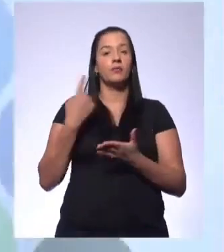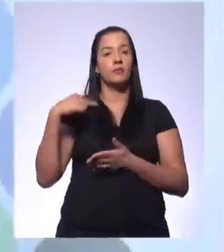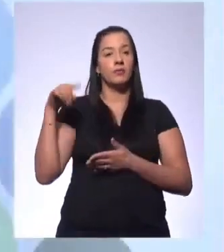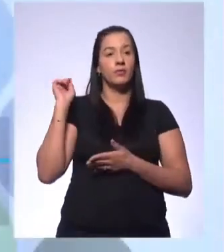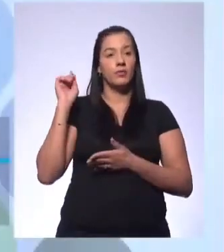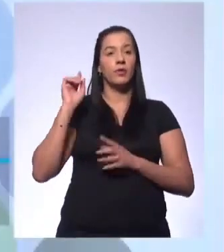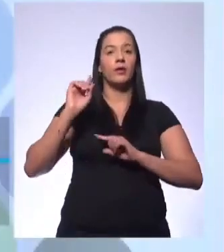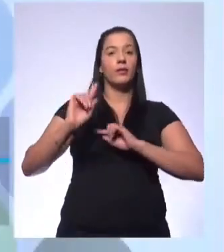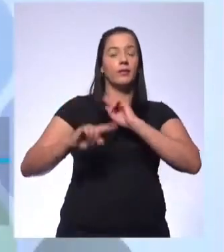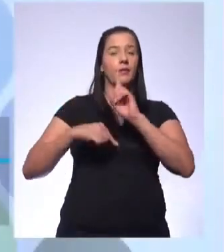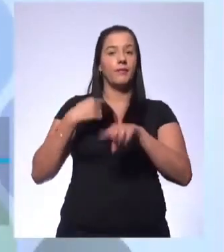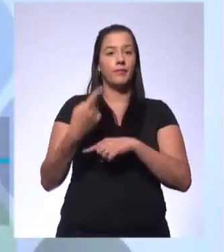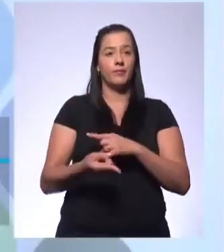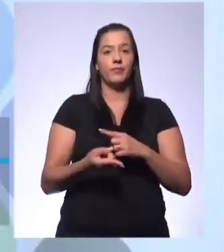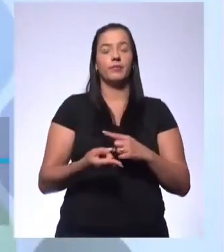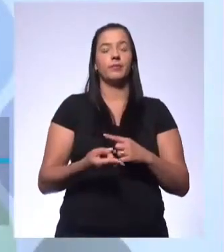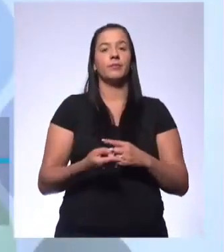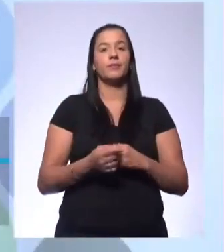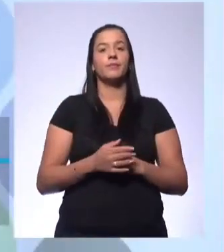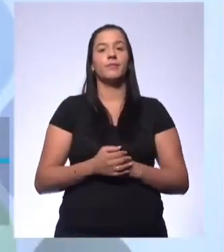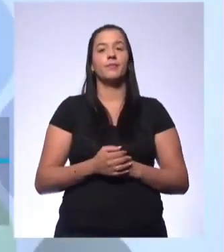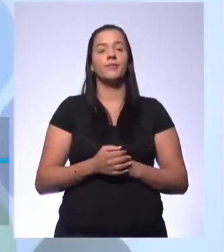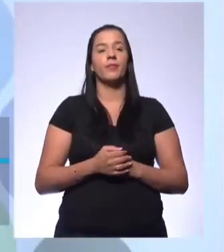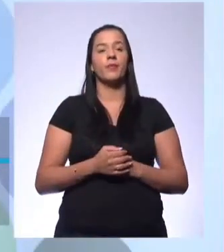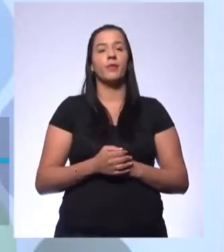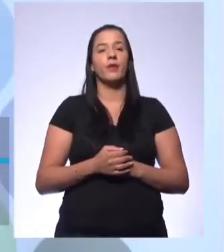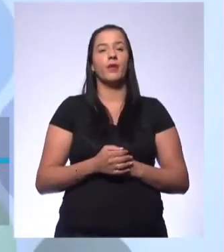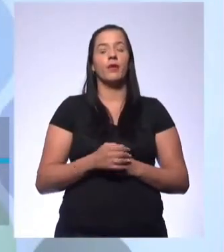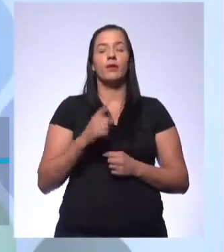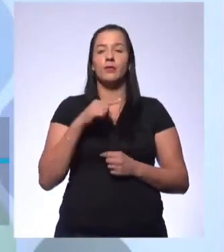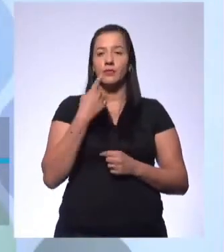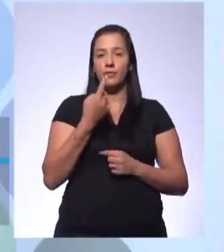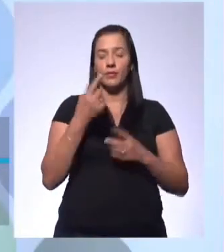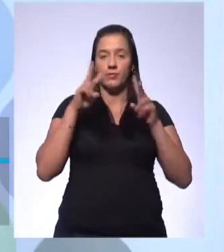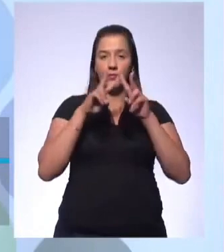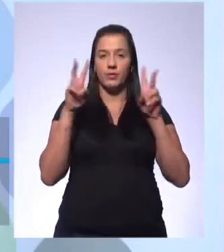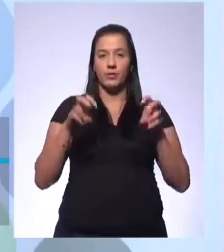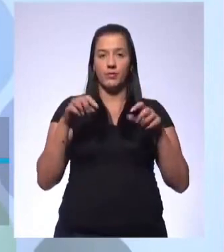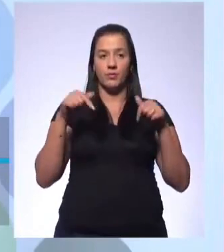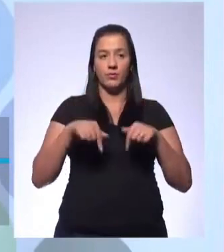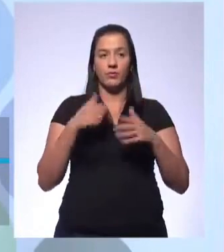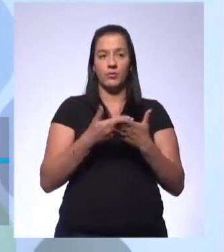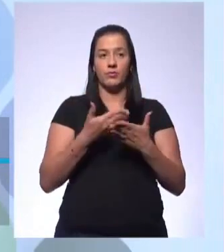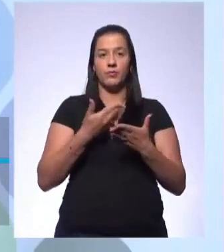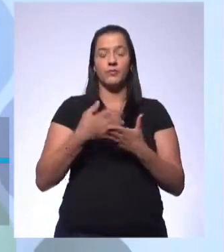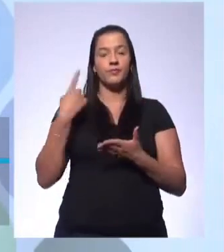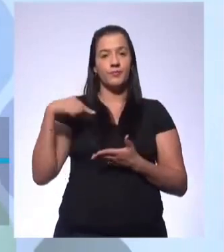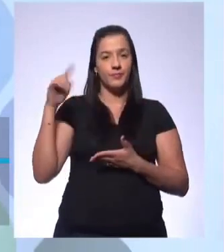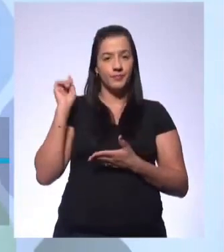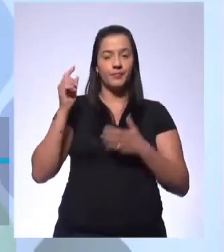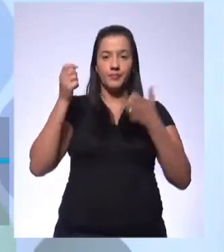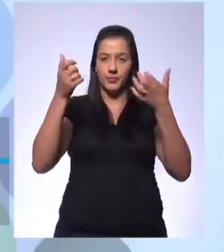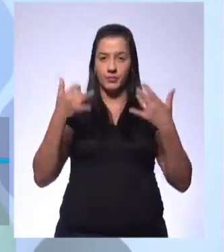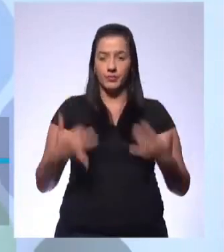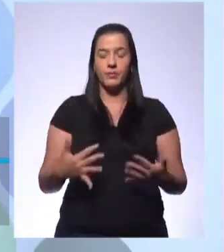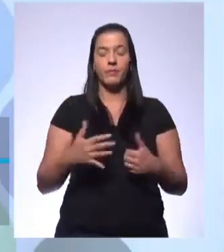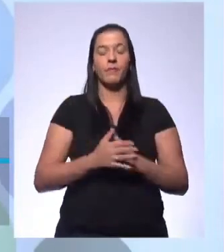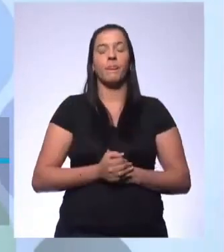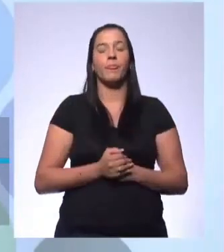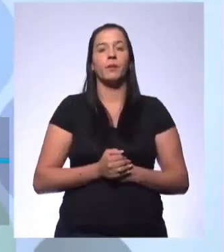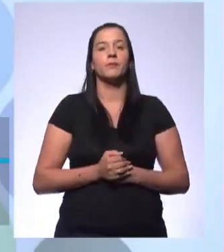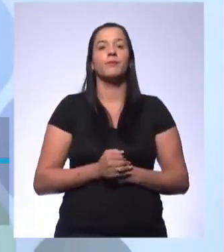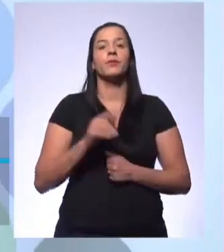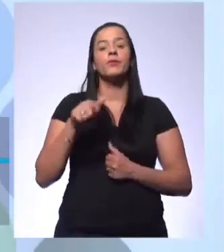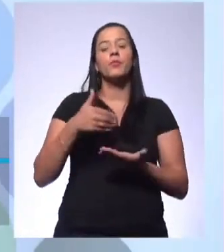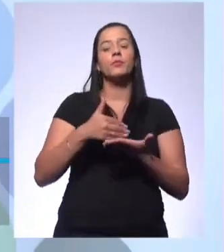e depois a gente vai para o tema dessa aula. Na aula anterior, a gente começou falando sobre